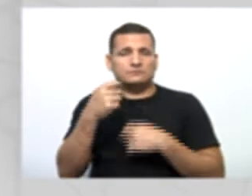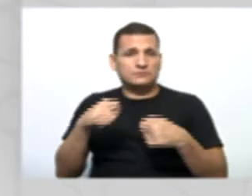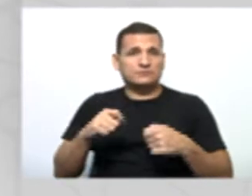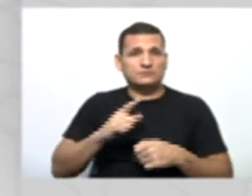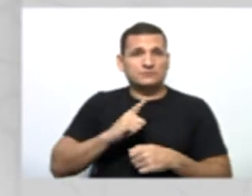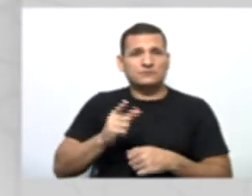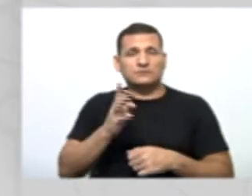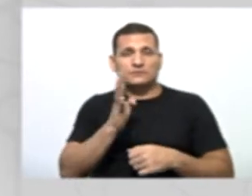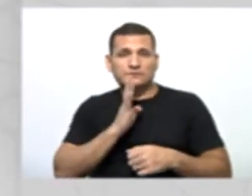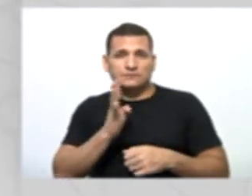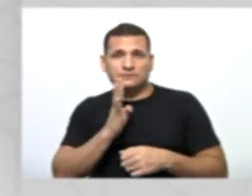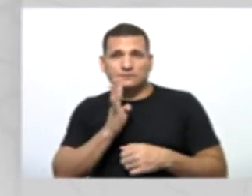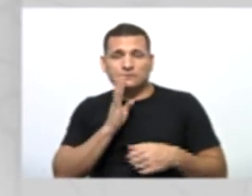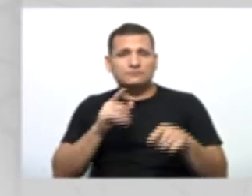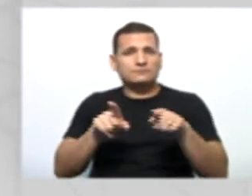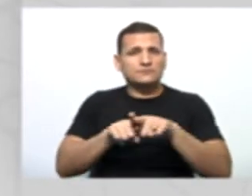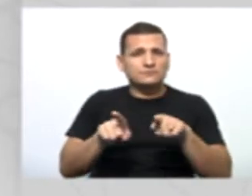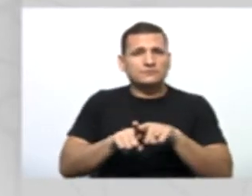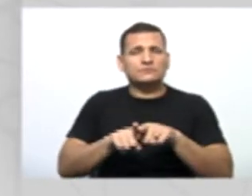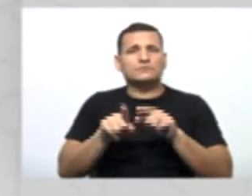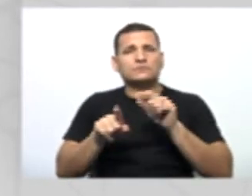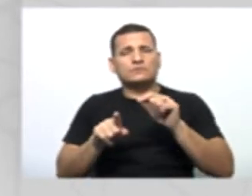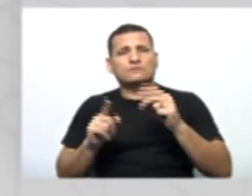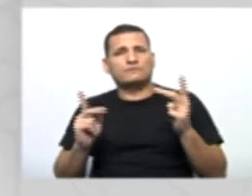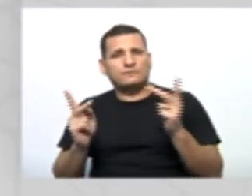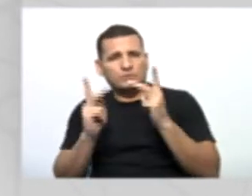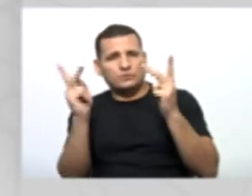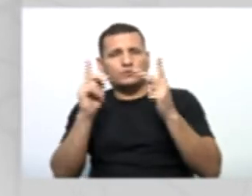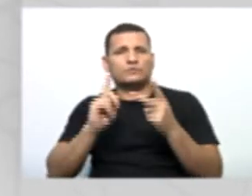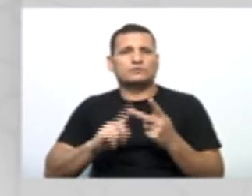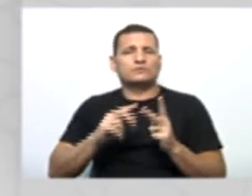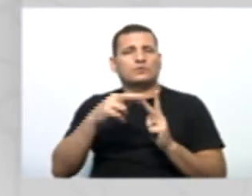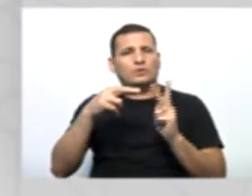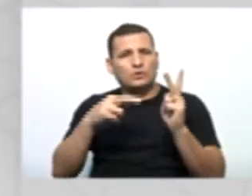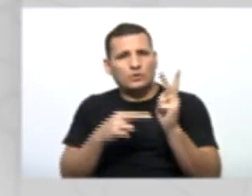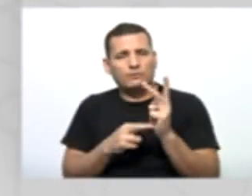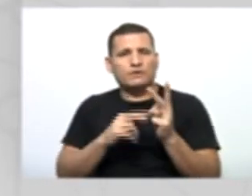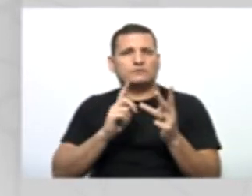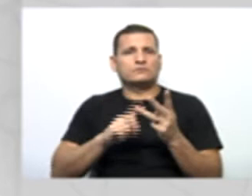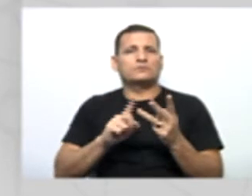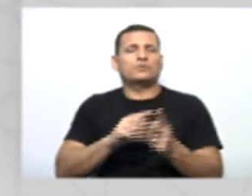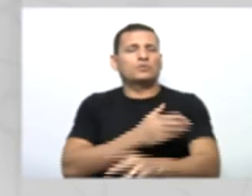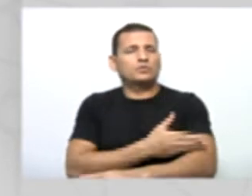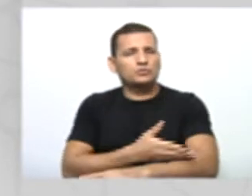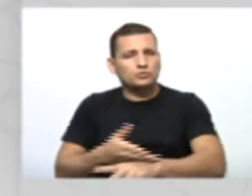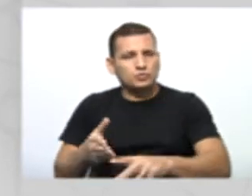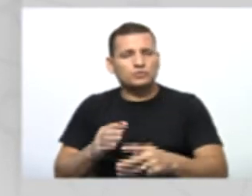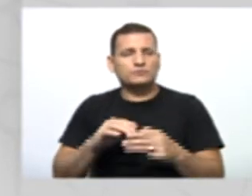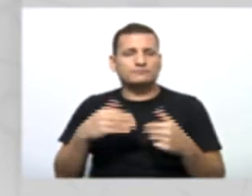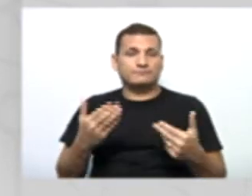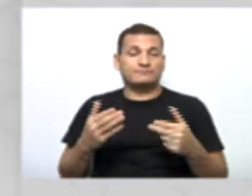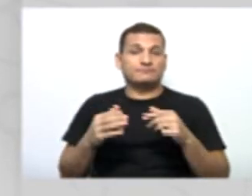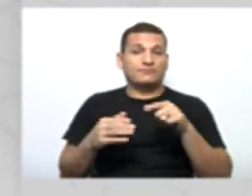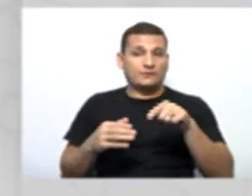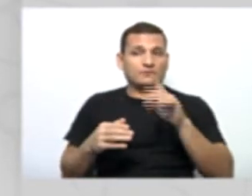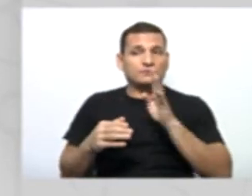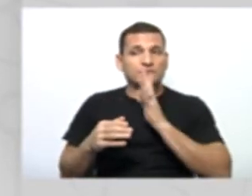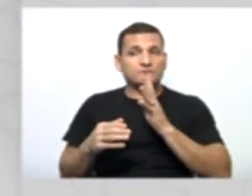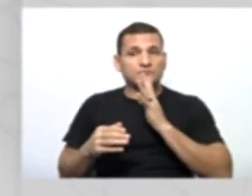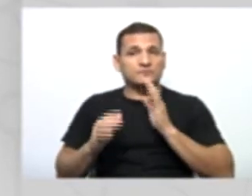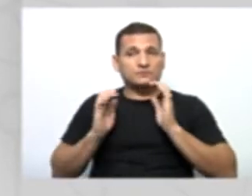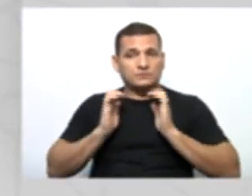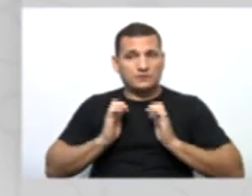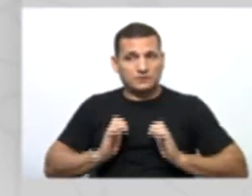também em relação aos valores, às normas, aos costumes. Então, esse conhecimento ético, esses